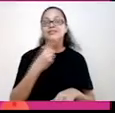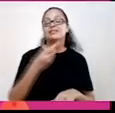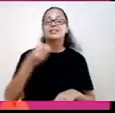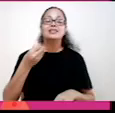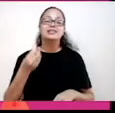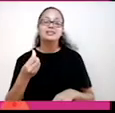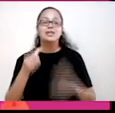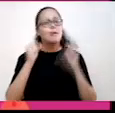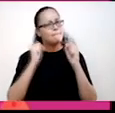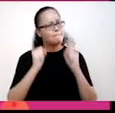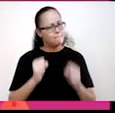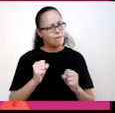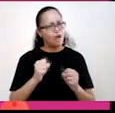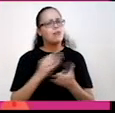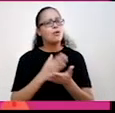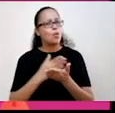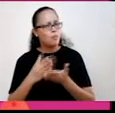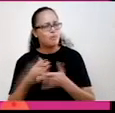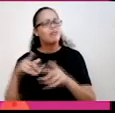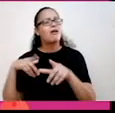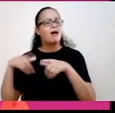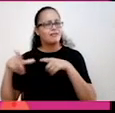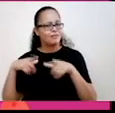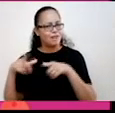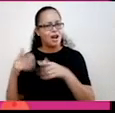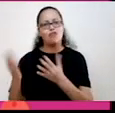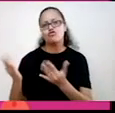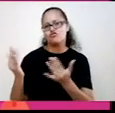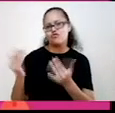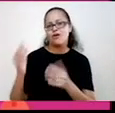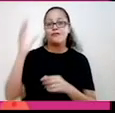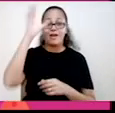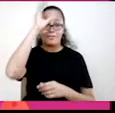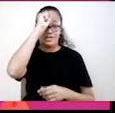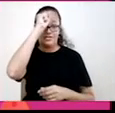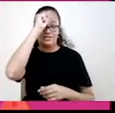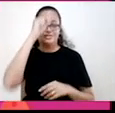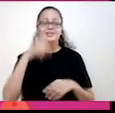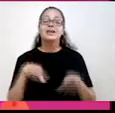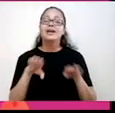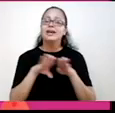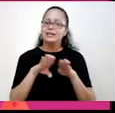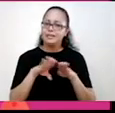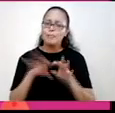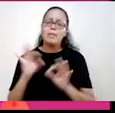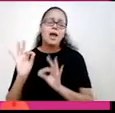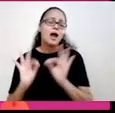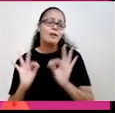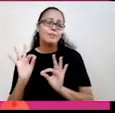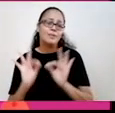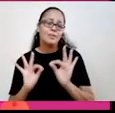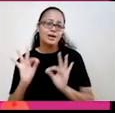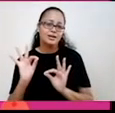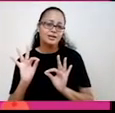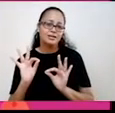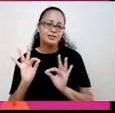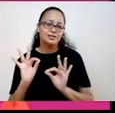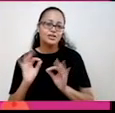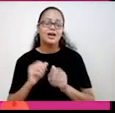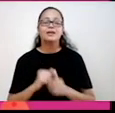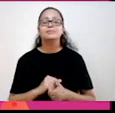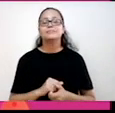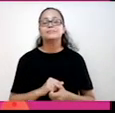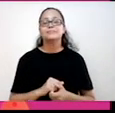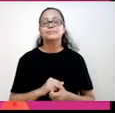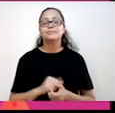estar sendo inseridos no mercado de trabalho, né, como jovem aprendizes, né? E também vocês vão começar a planejar, né, a